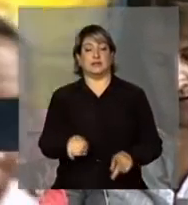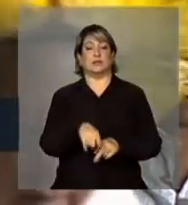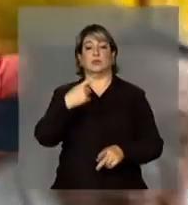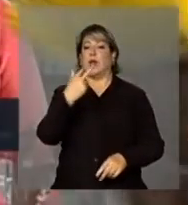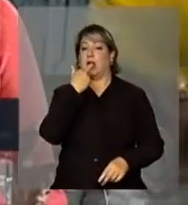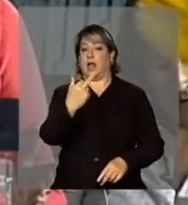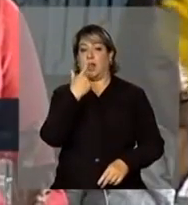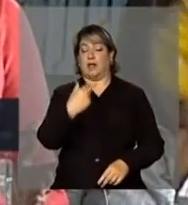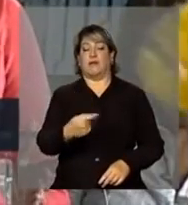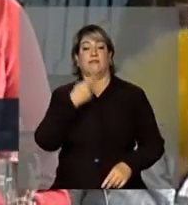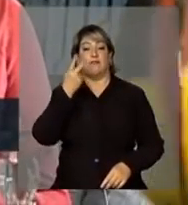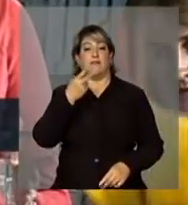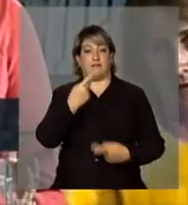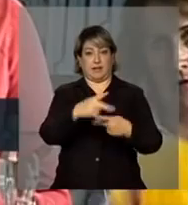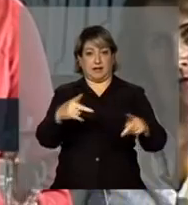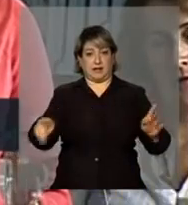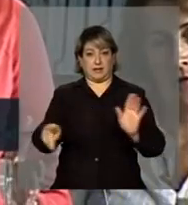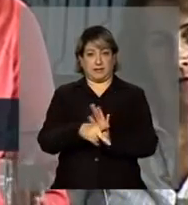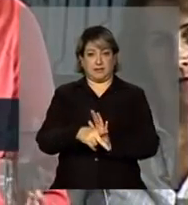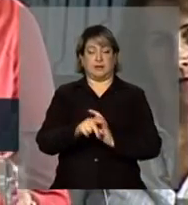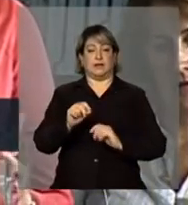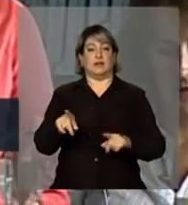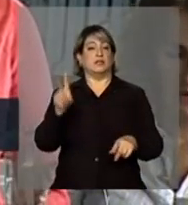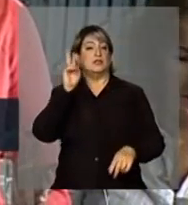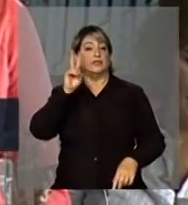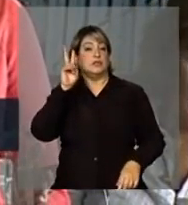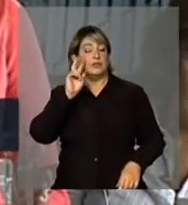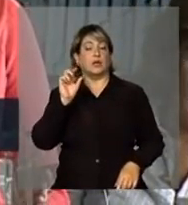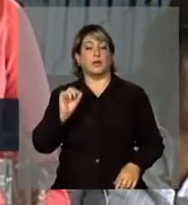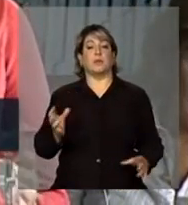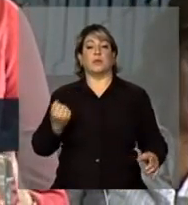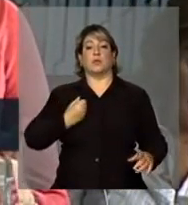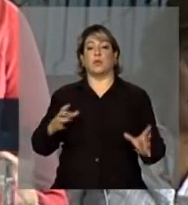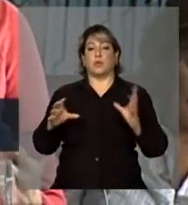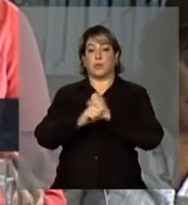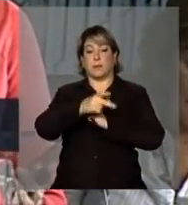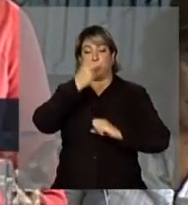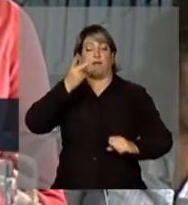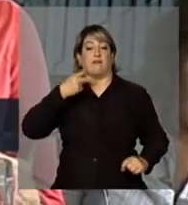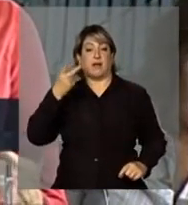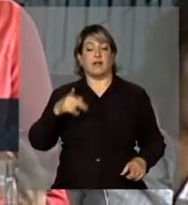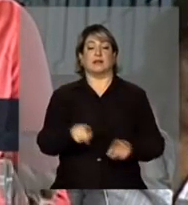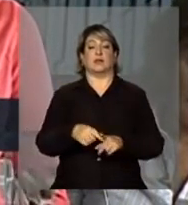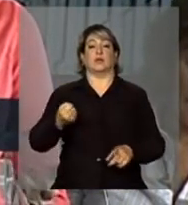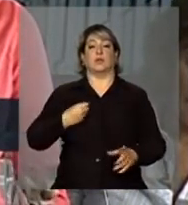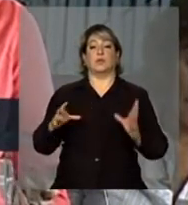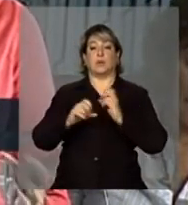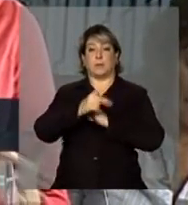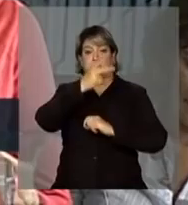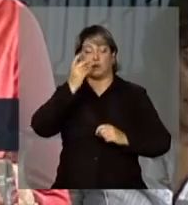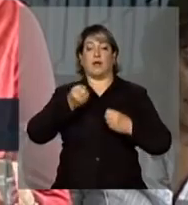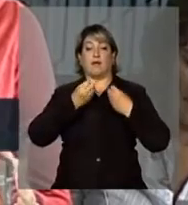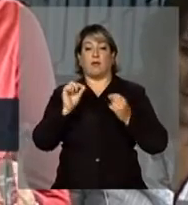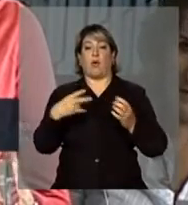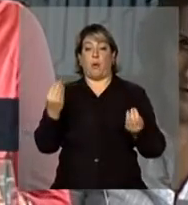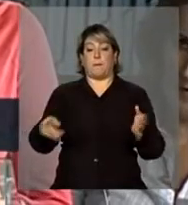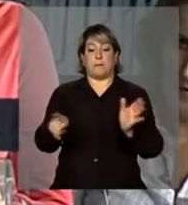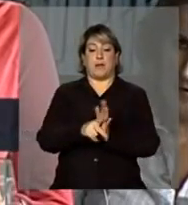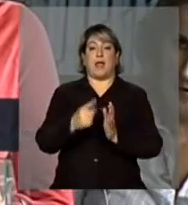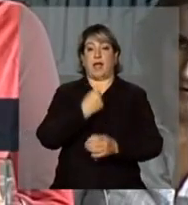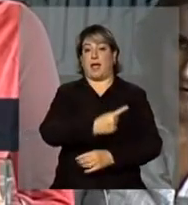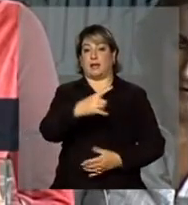línguas faladas, tanto no que diz respeito ao número de pessoas falantes, como o número de pessoas que se declarou como pertencente a